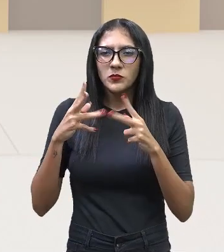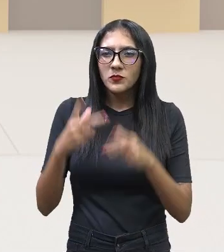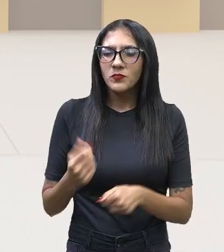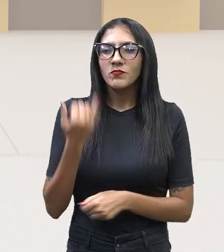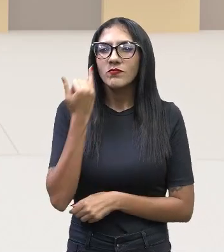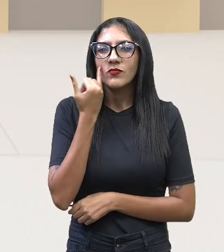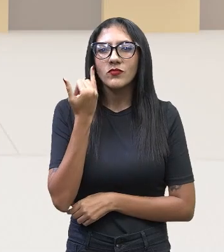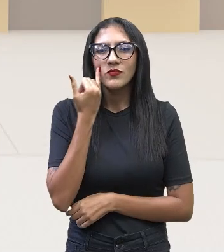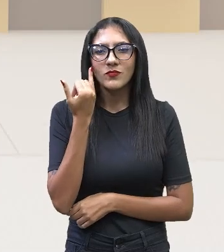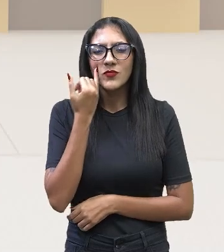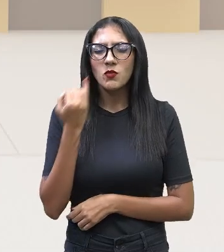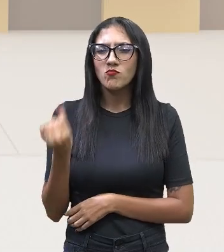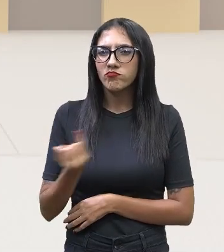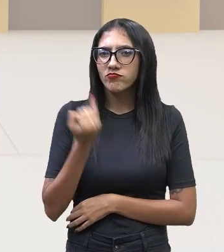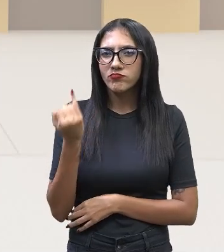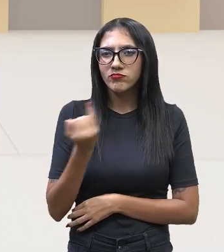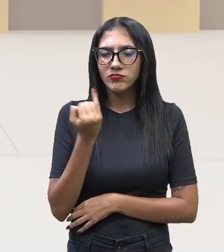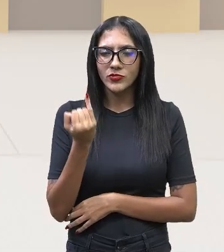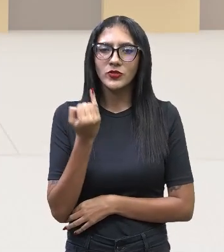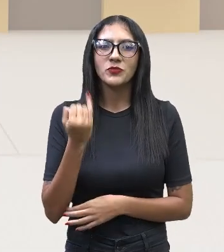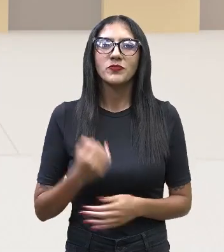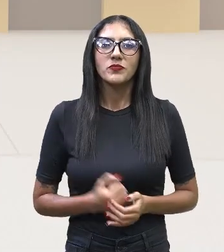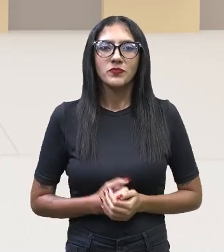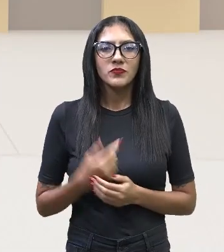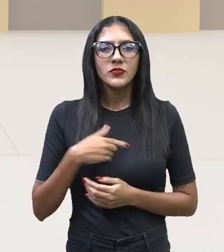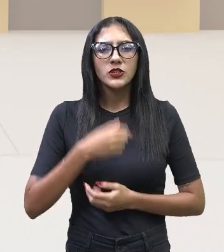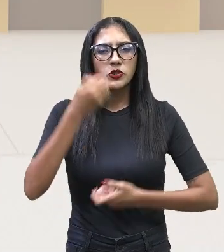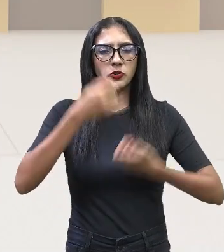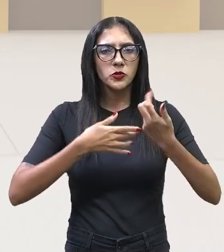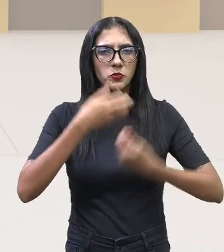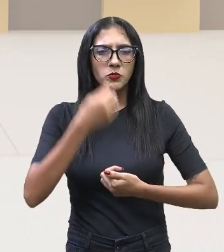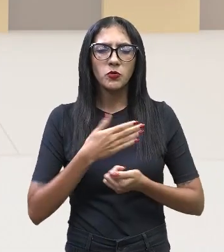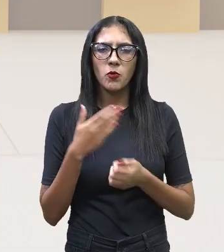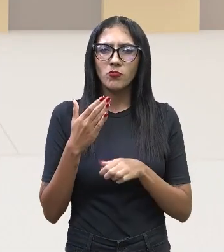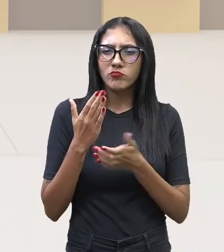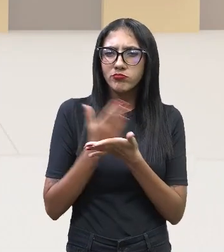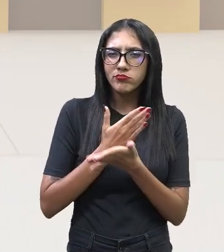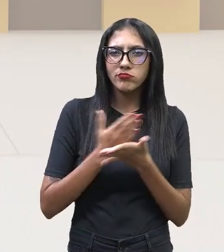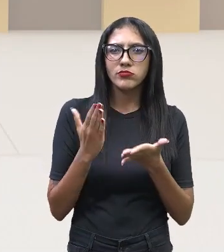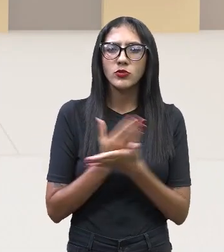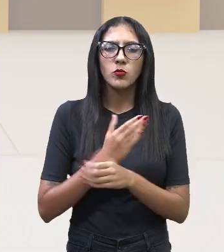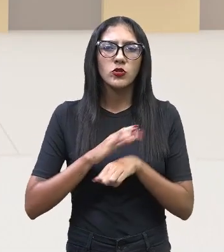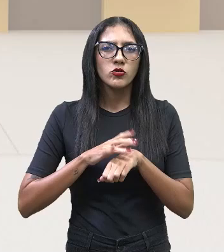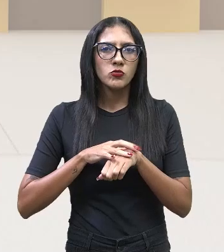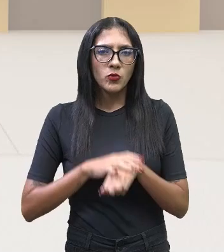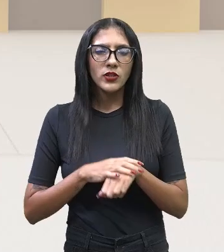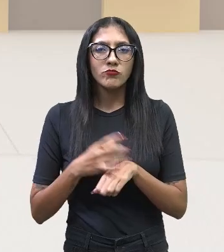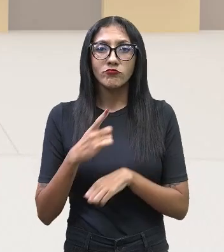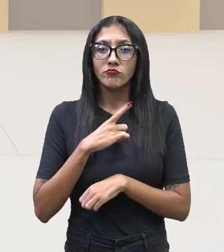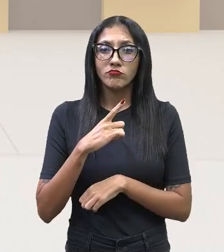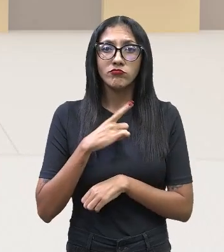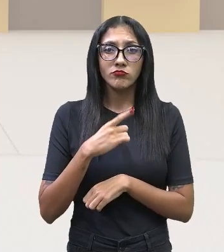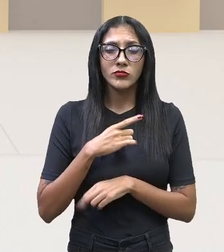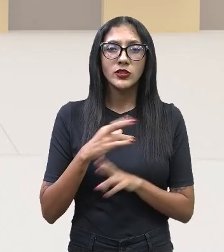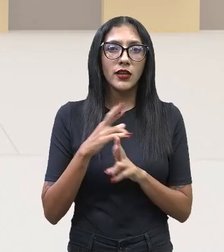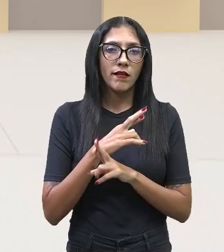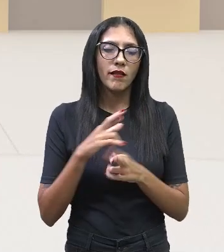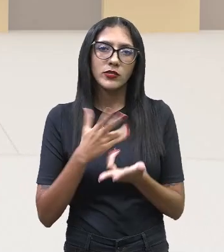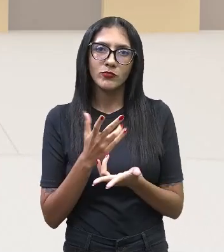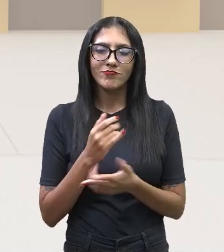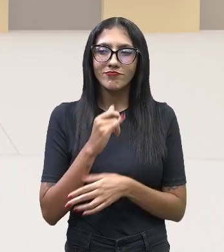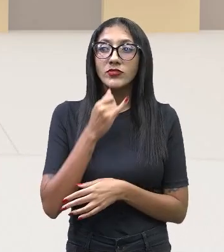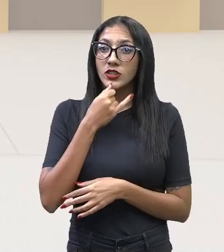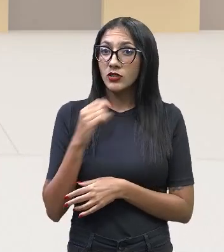importante aí, gente. Olha só, nós conversamos aqui sobre algumas doenças, né, que fazem parte, infelizmente,